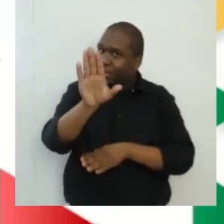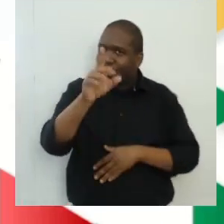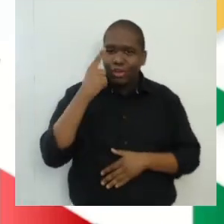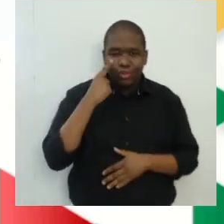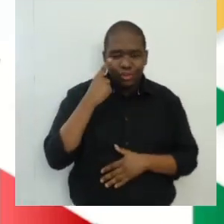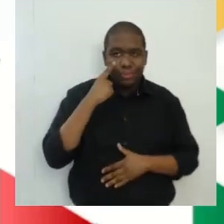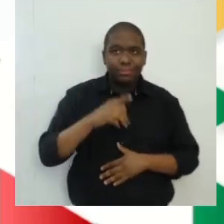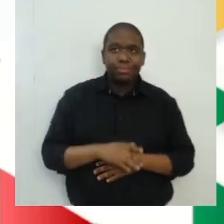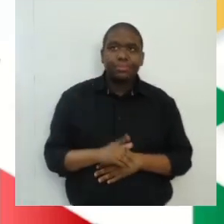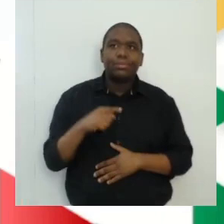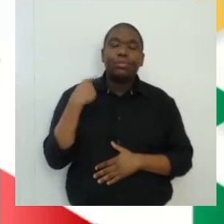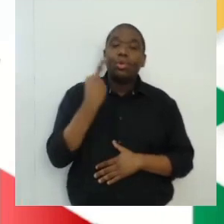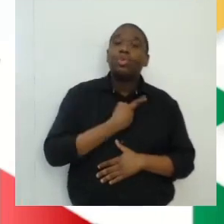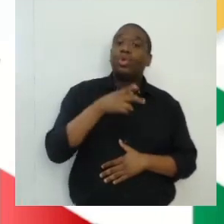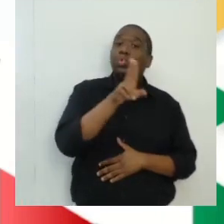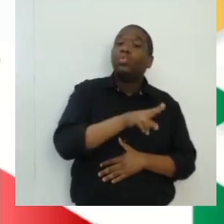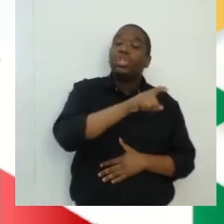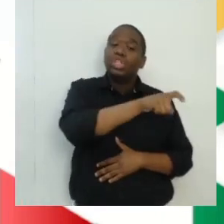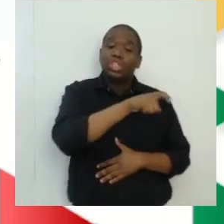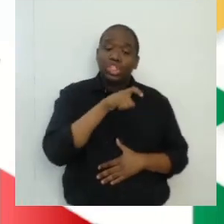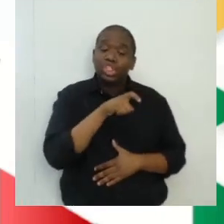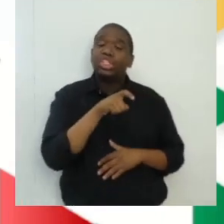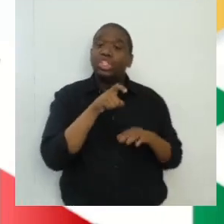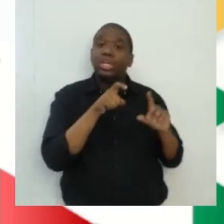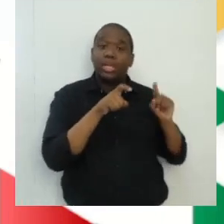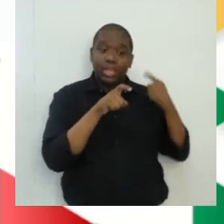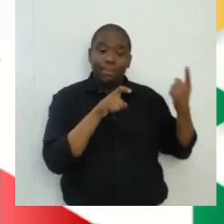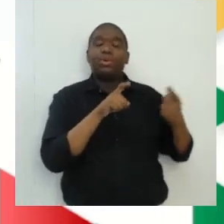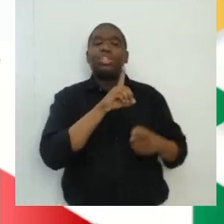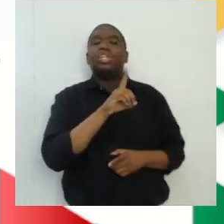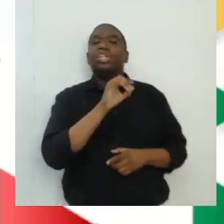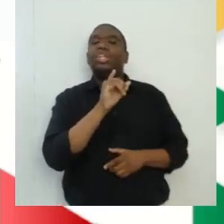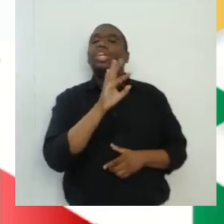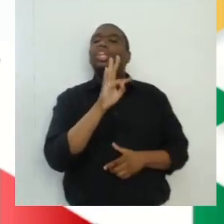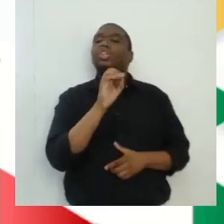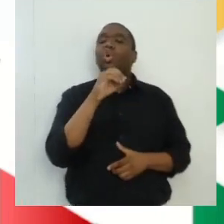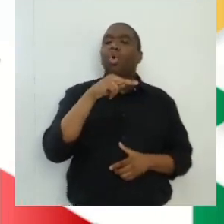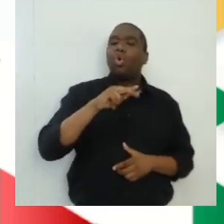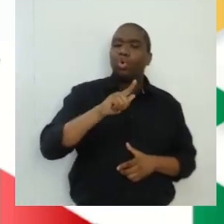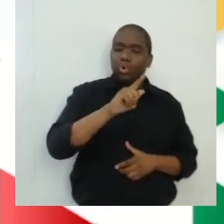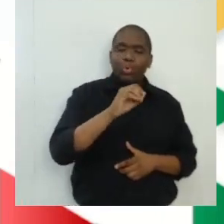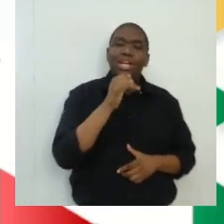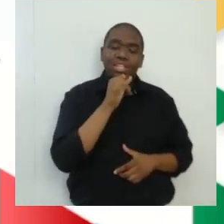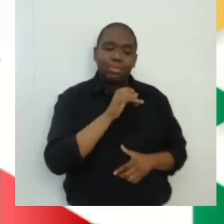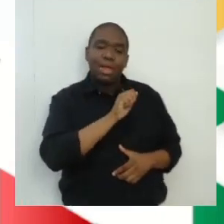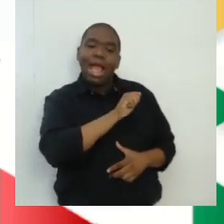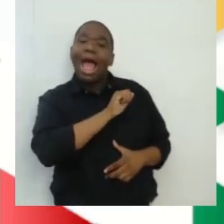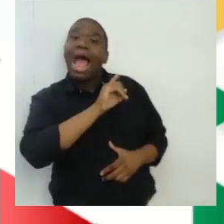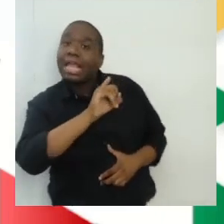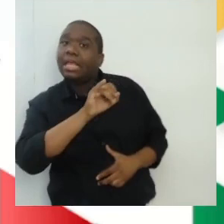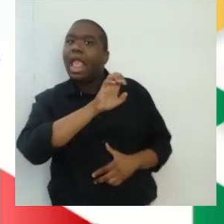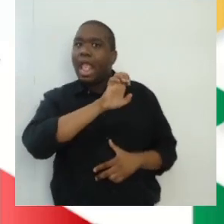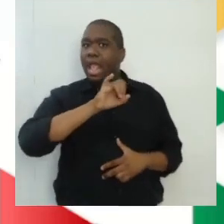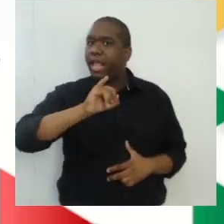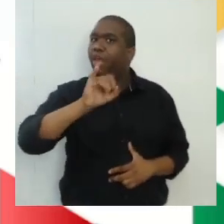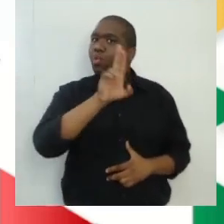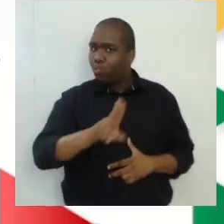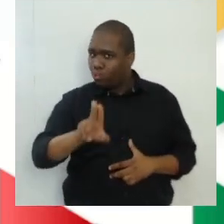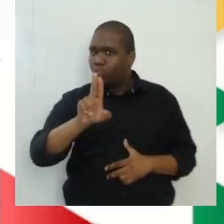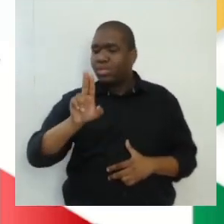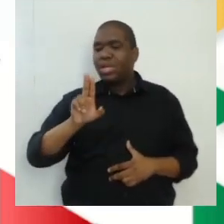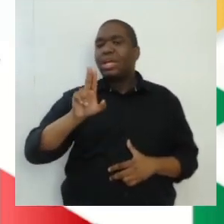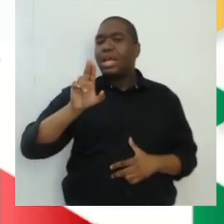Geralmente a gente utiliza o X depois do ditongo ai e ei. Olha os exemplos.